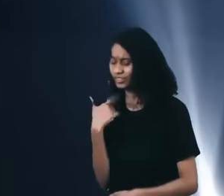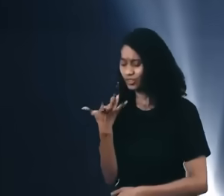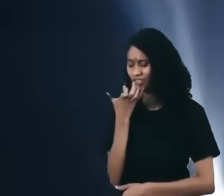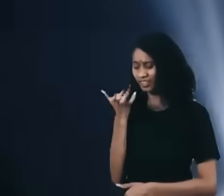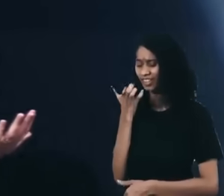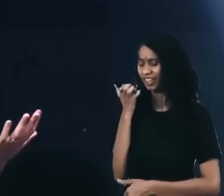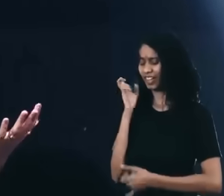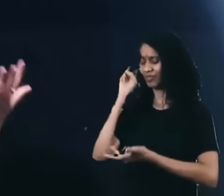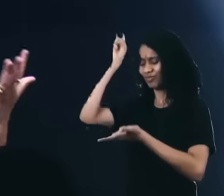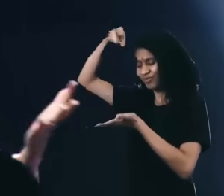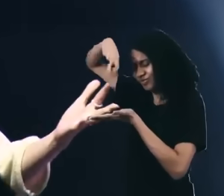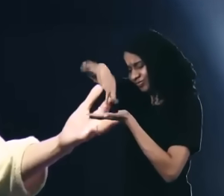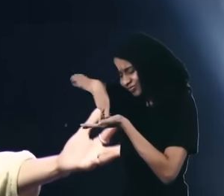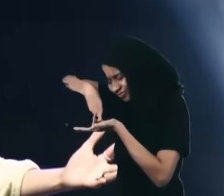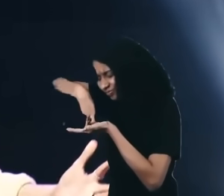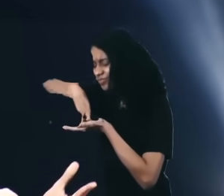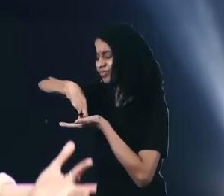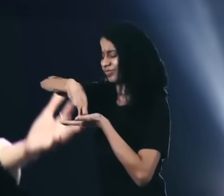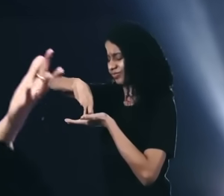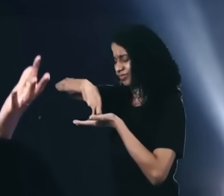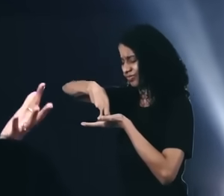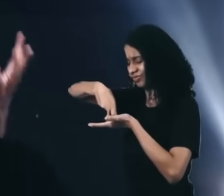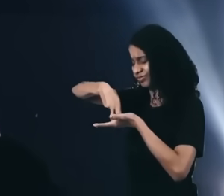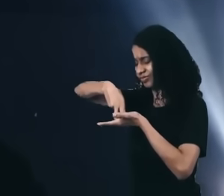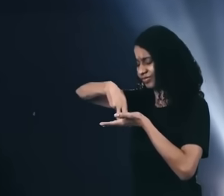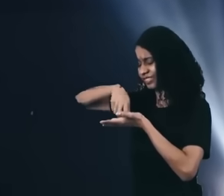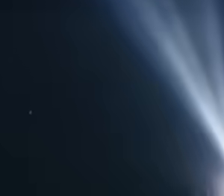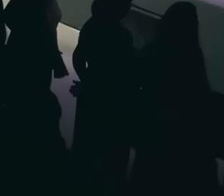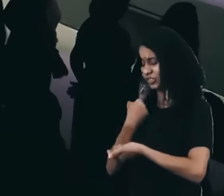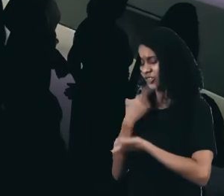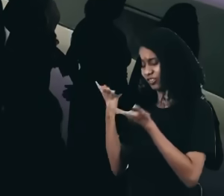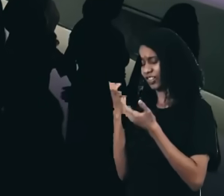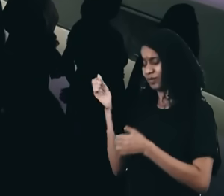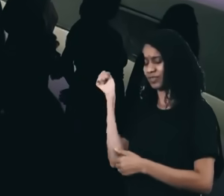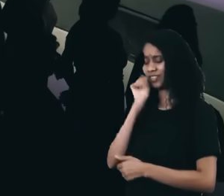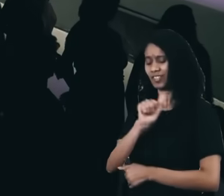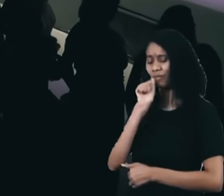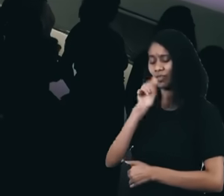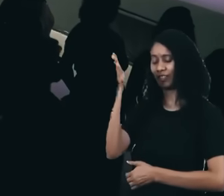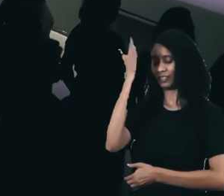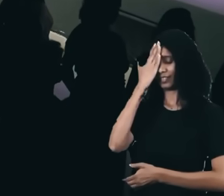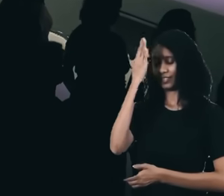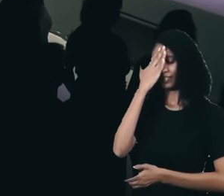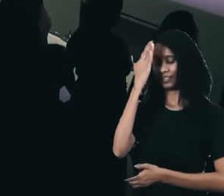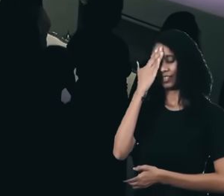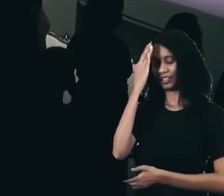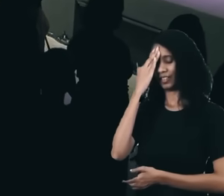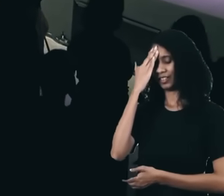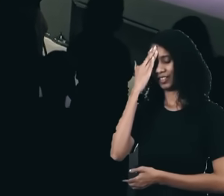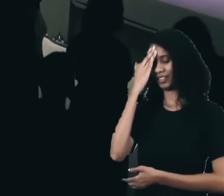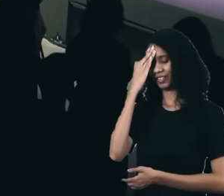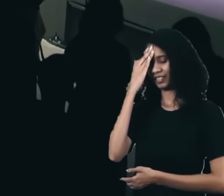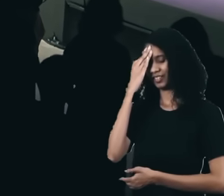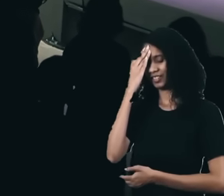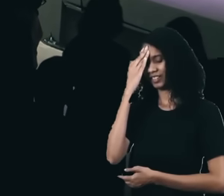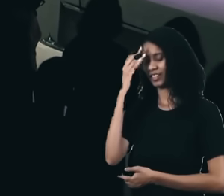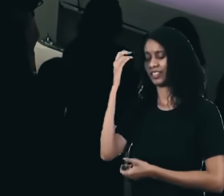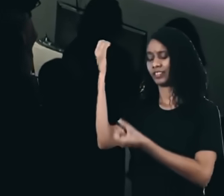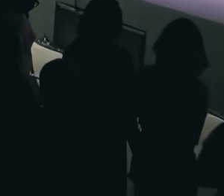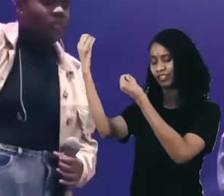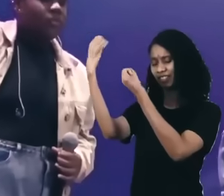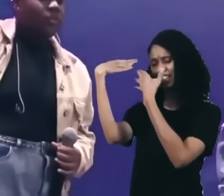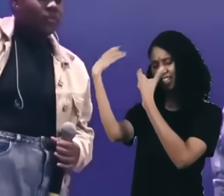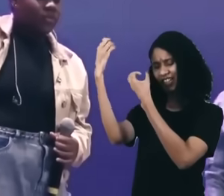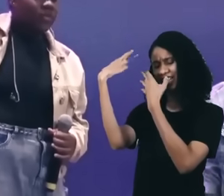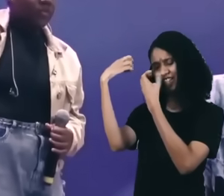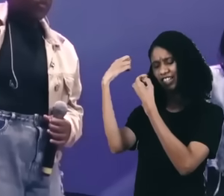mulheres prostradas, nós queremos ser mulheres que entendem e dizem sim à convocação do Senhor para